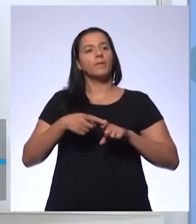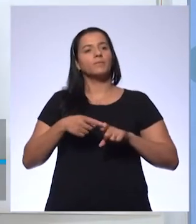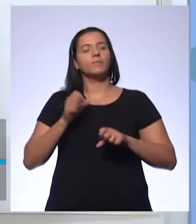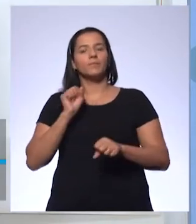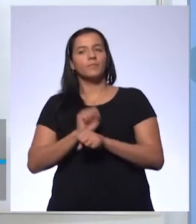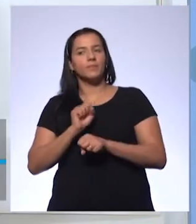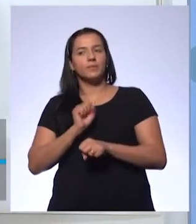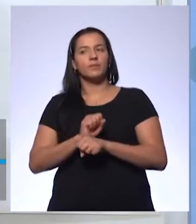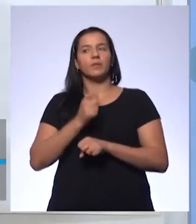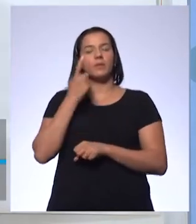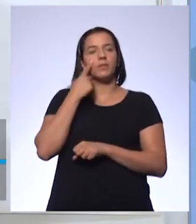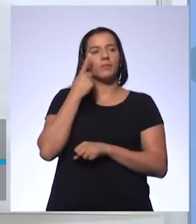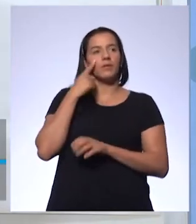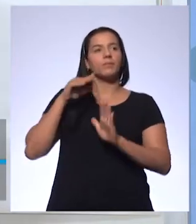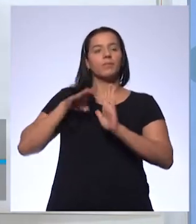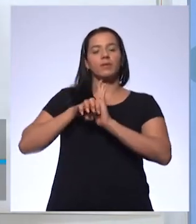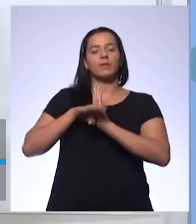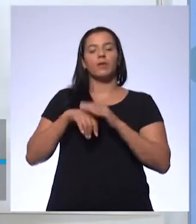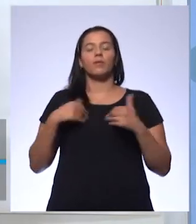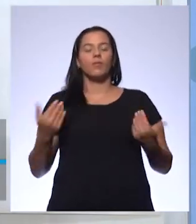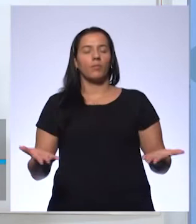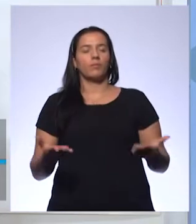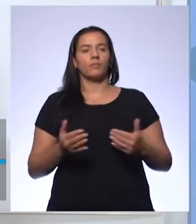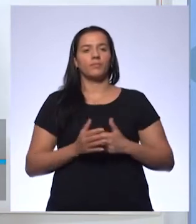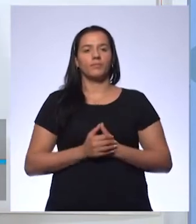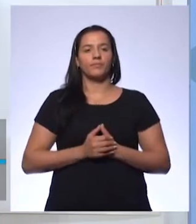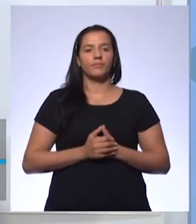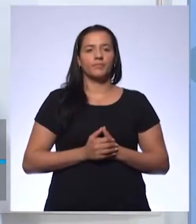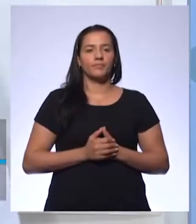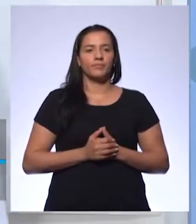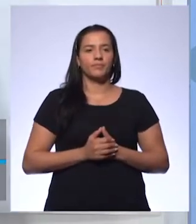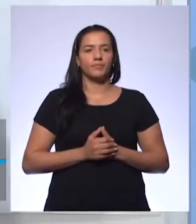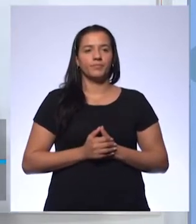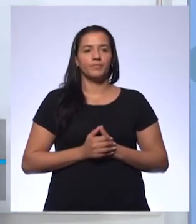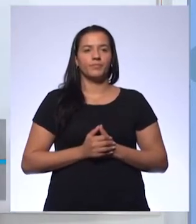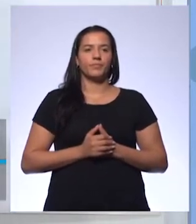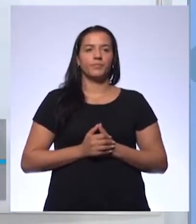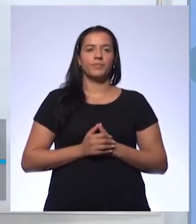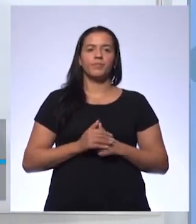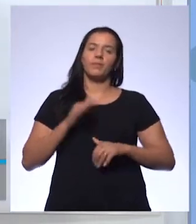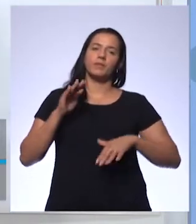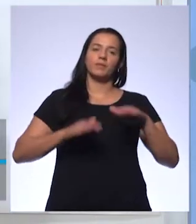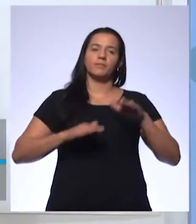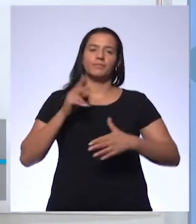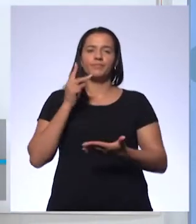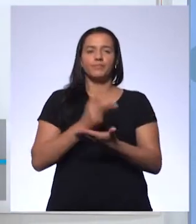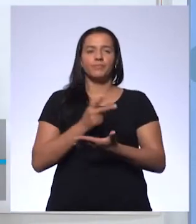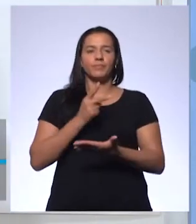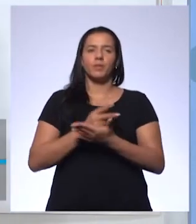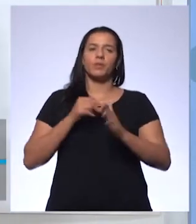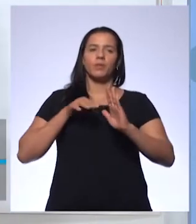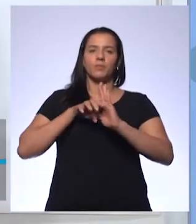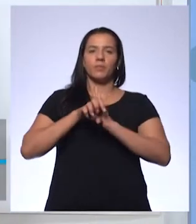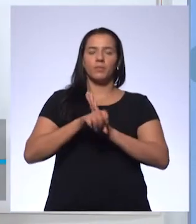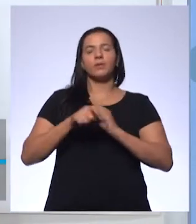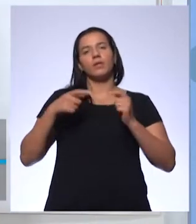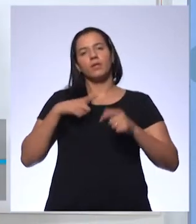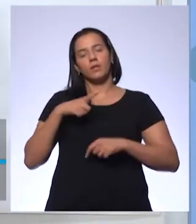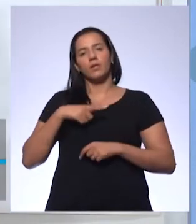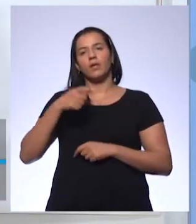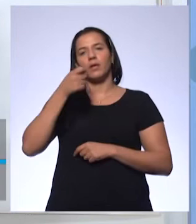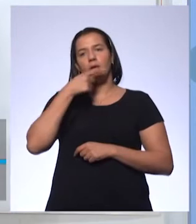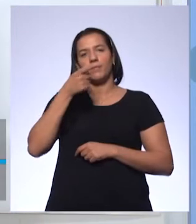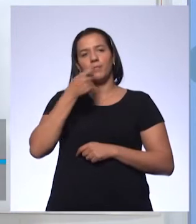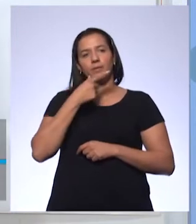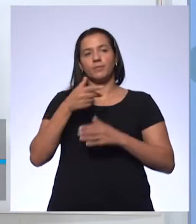se é bactéria e que bactéria que é. Tá bom? Mas normalmente vai ser bactéria e vai ter o antibiótico. Mas normalmente ele